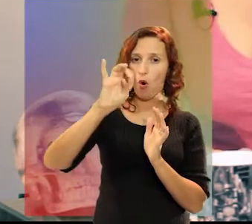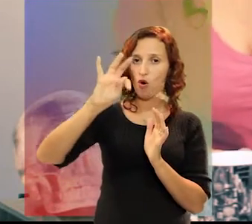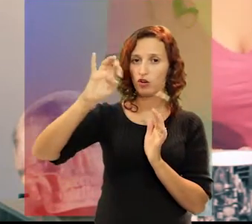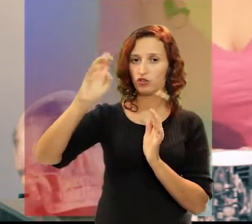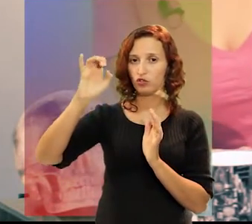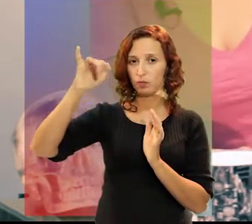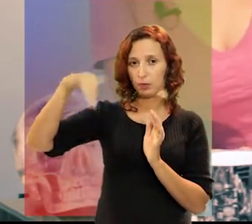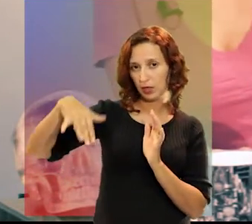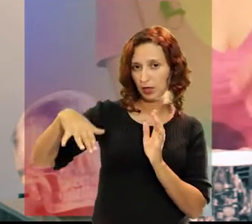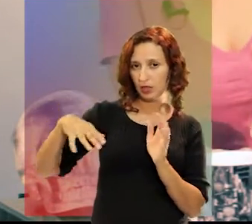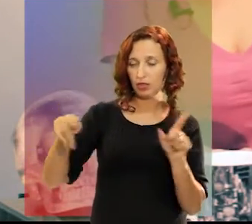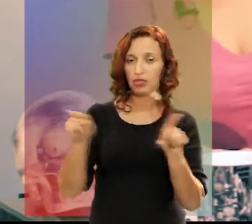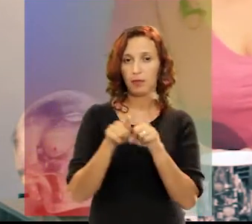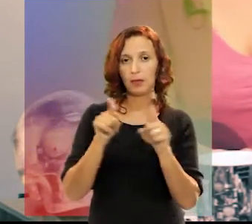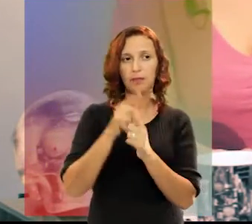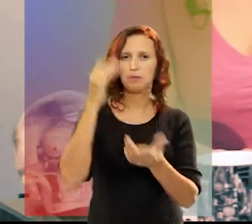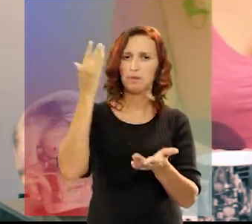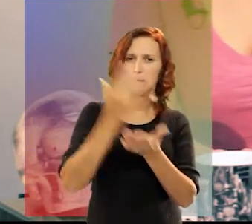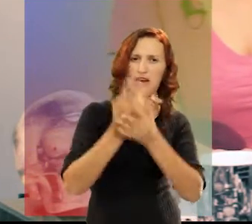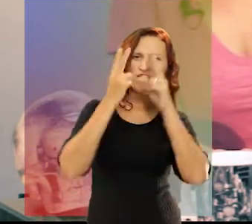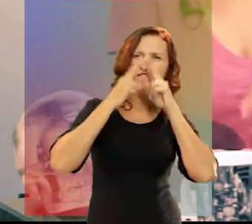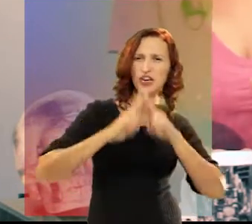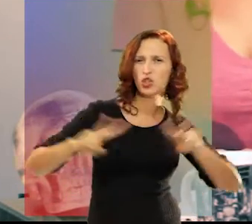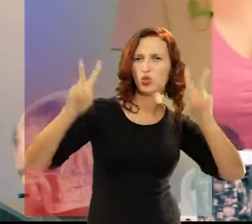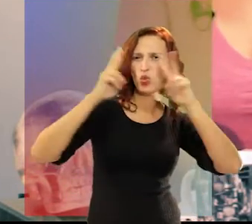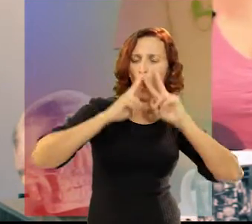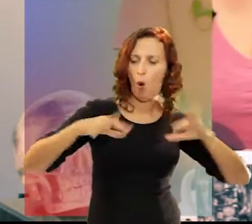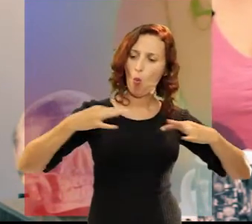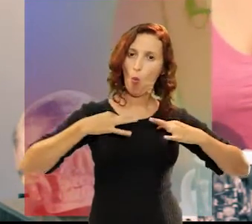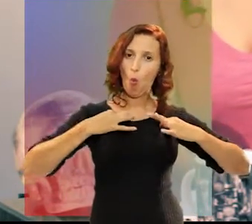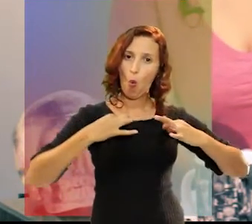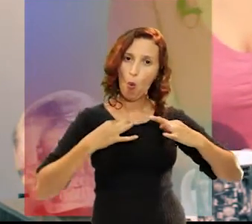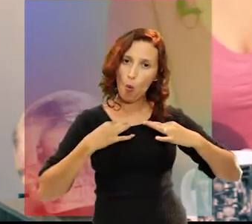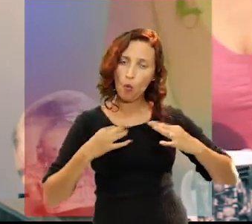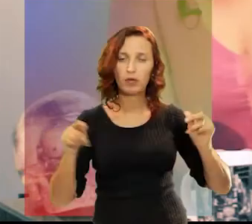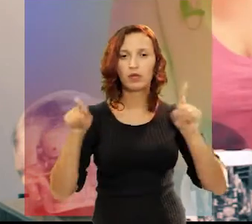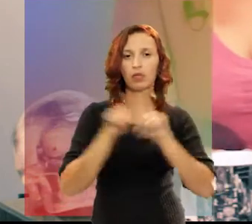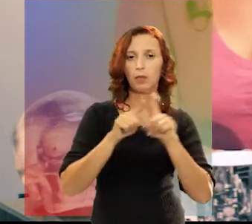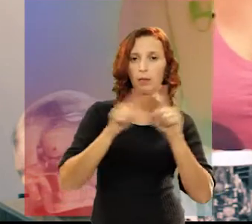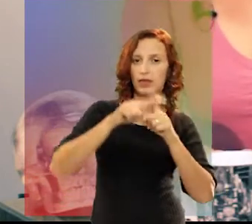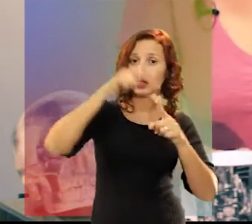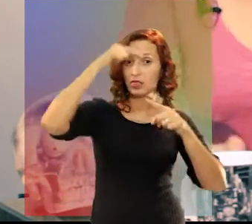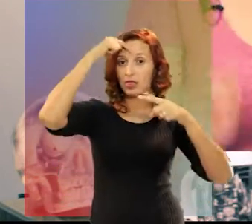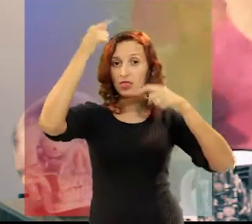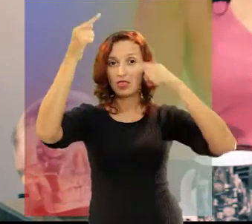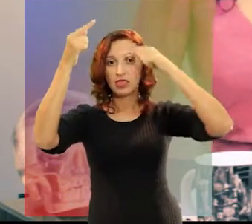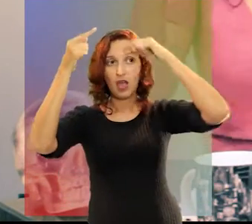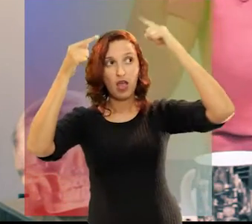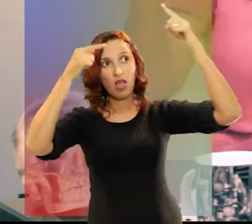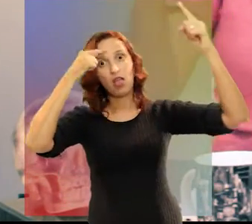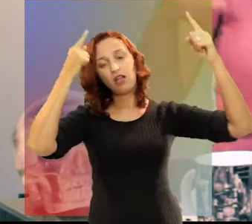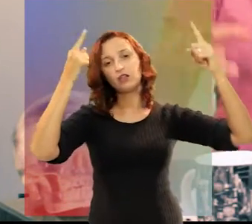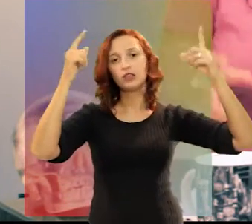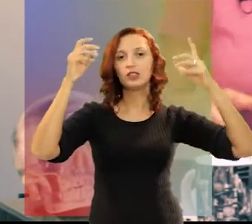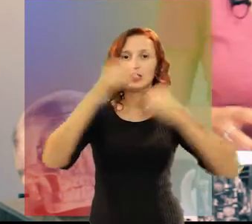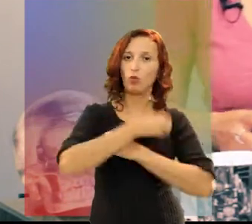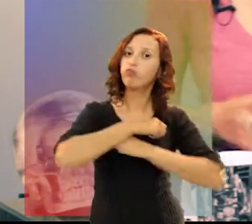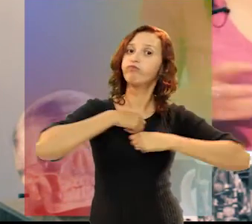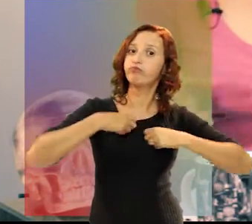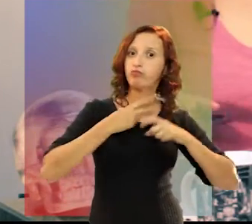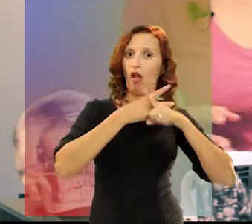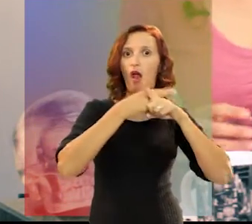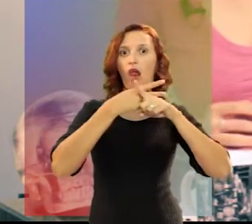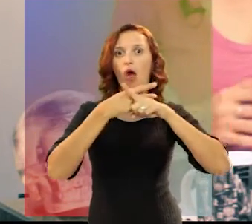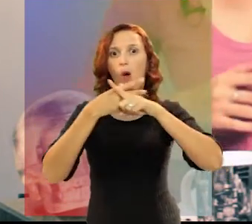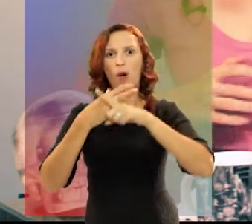em termos visuais, né? De figurino e de ideia, porque eles são super-heróis, mas eles